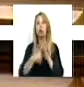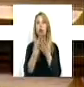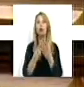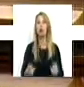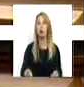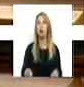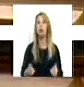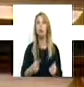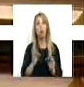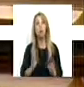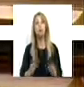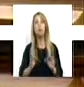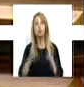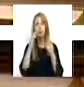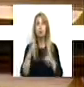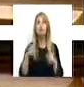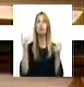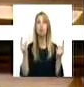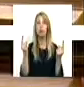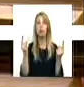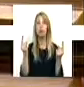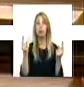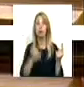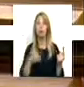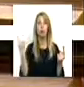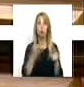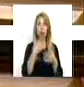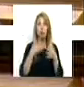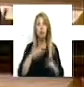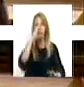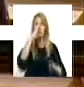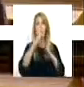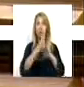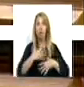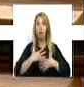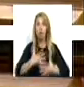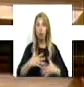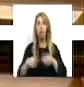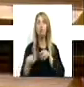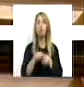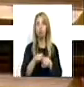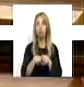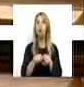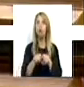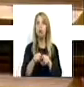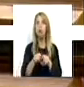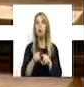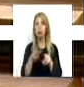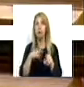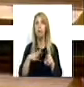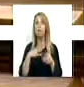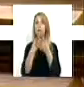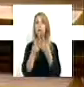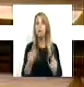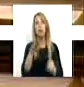resolução é justamente demonstrar que estamos todos empenhados numa vontade política para a resolução